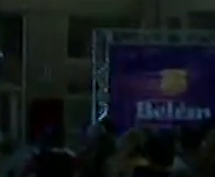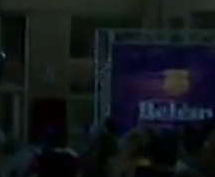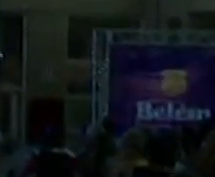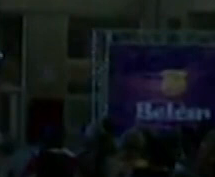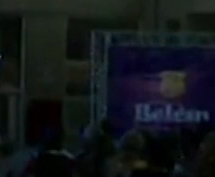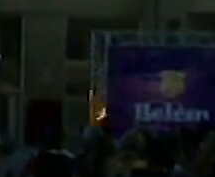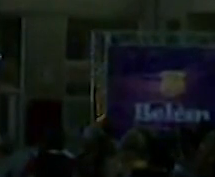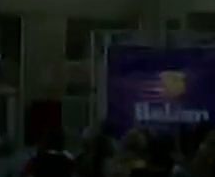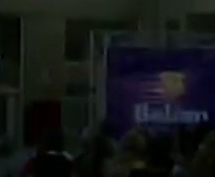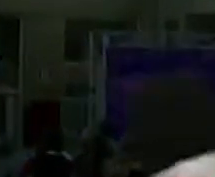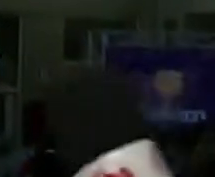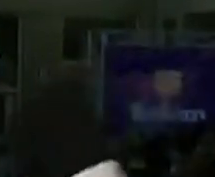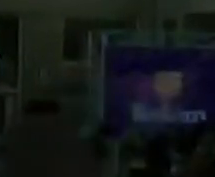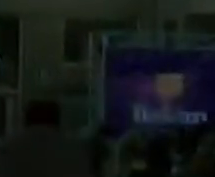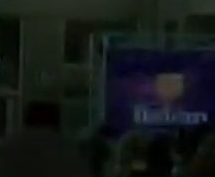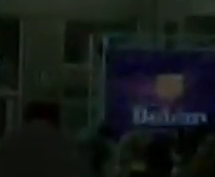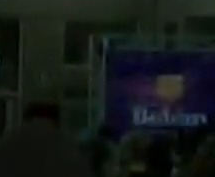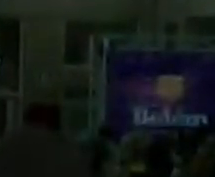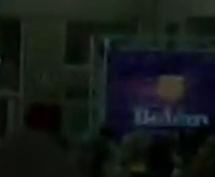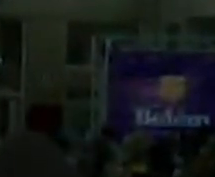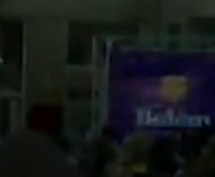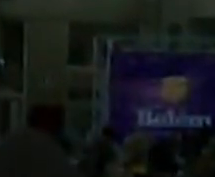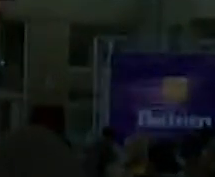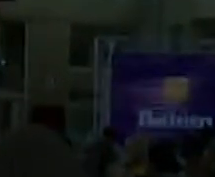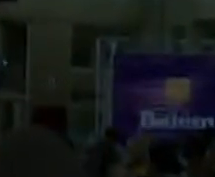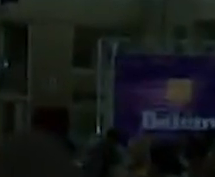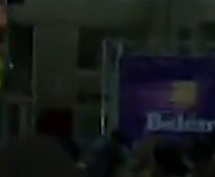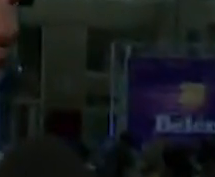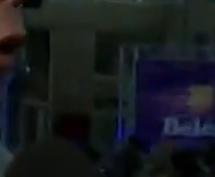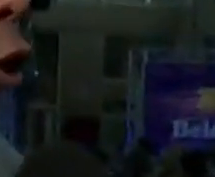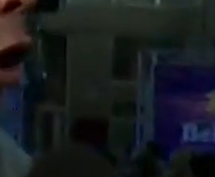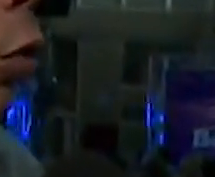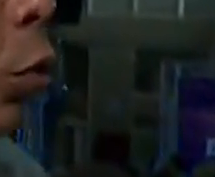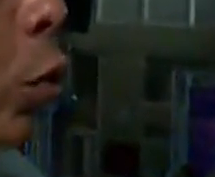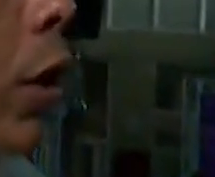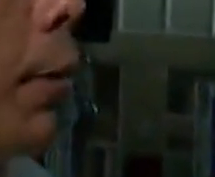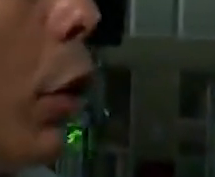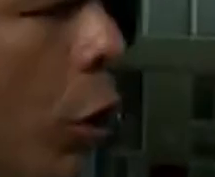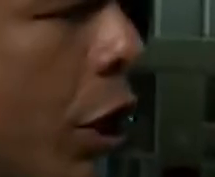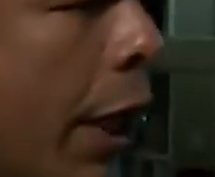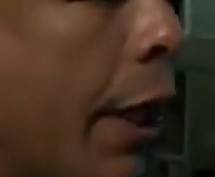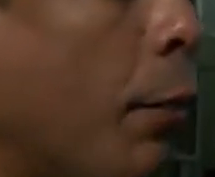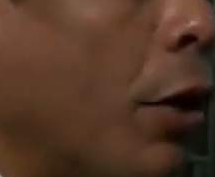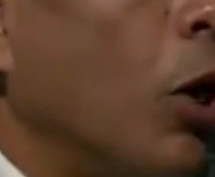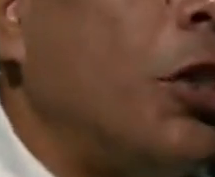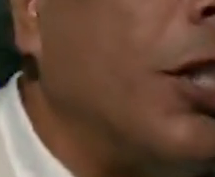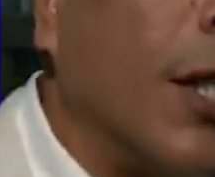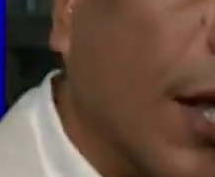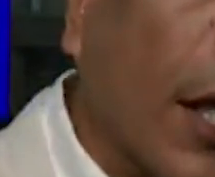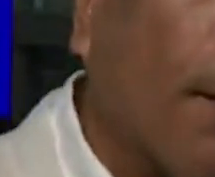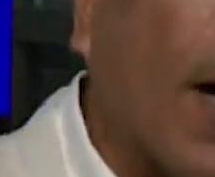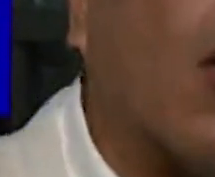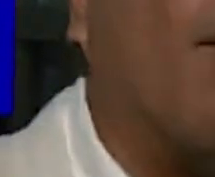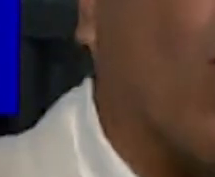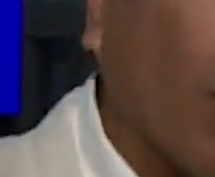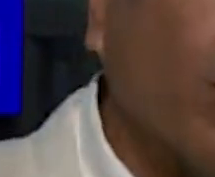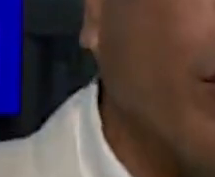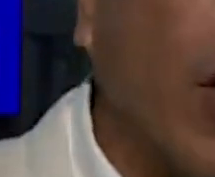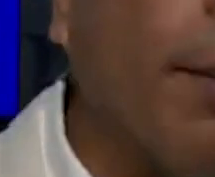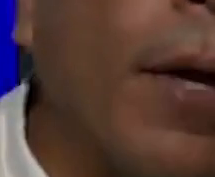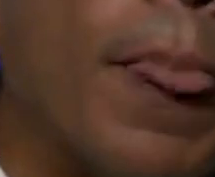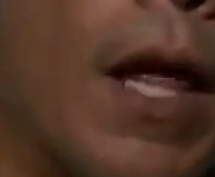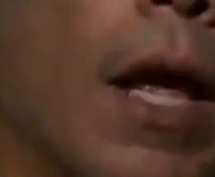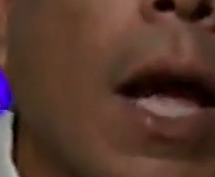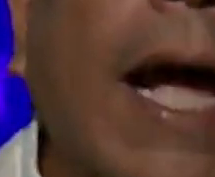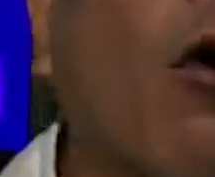ter a sua propriedade como sua. Boa noite a todos que nos acompanham no Jornal Cultura. Boa noite, Rayana. Boa noite, Ana Paula. Boa